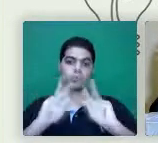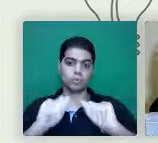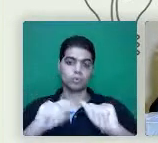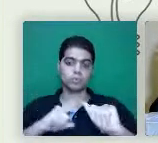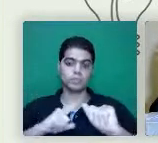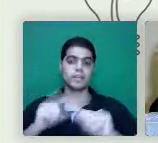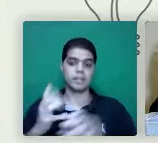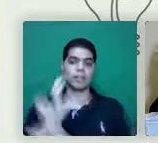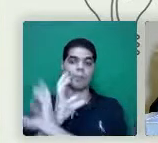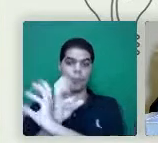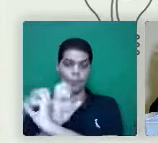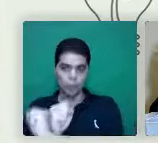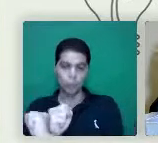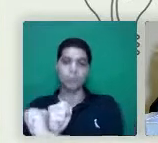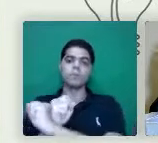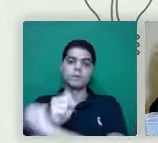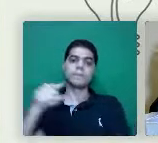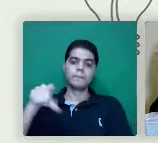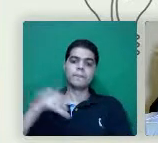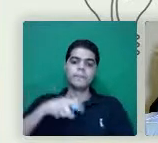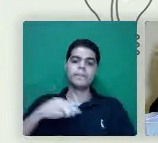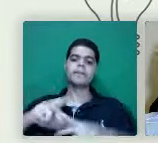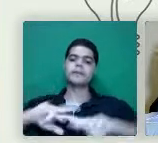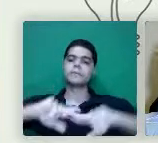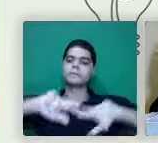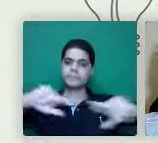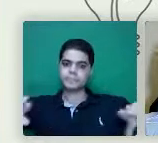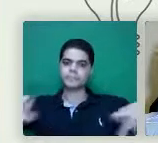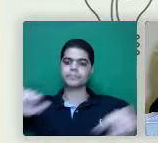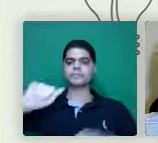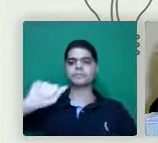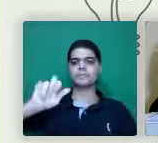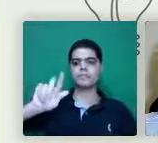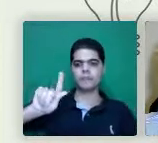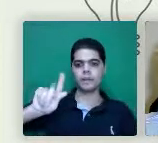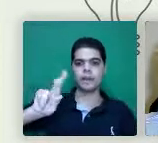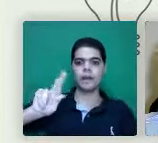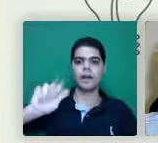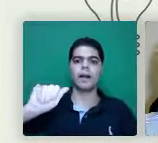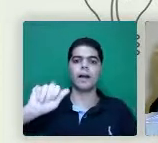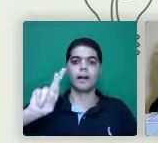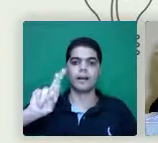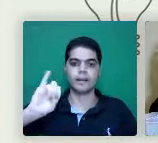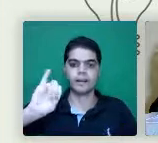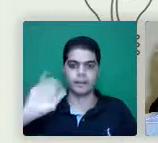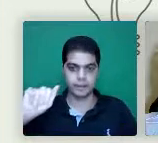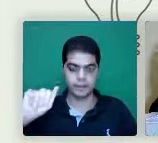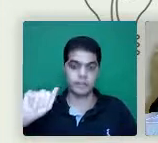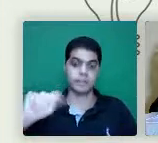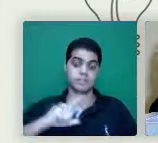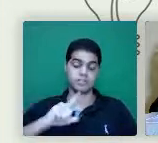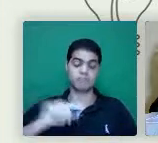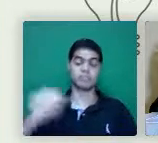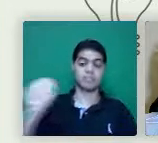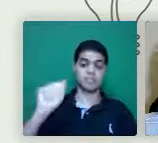ele é todo formado por cursos na área de agrárias, por exemplo, né? Então, essas associações e